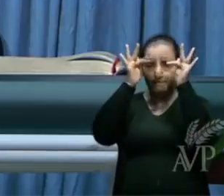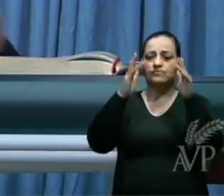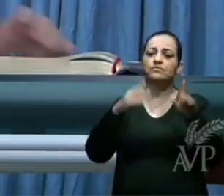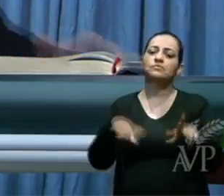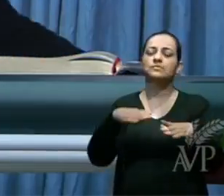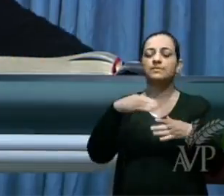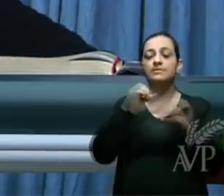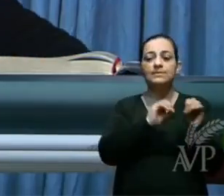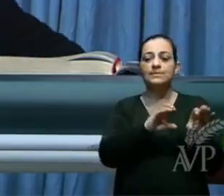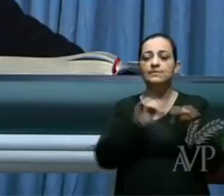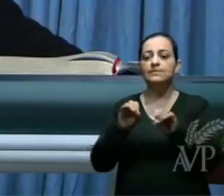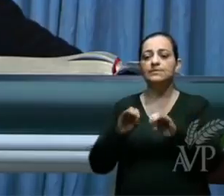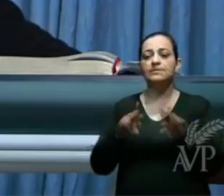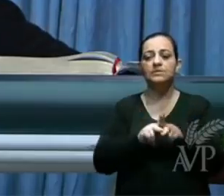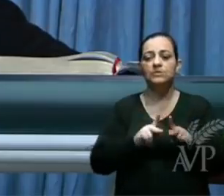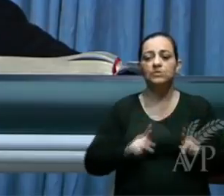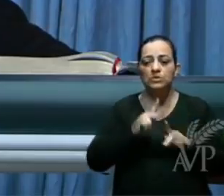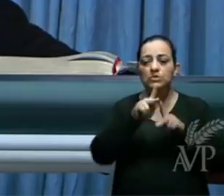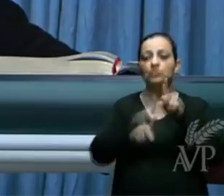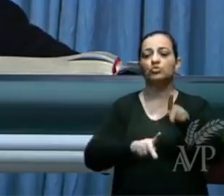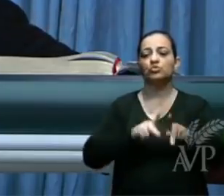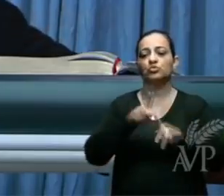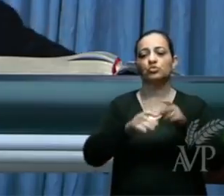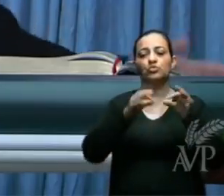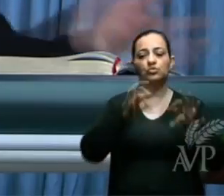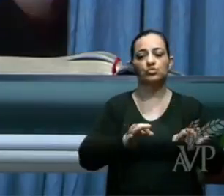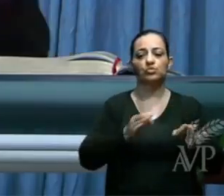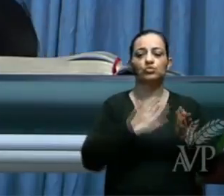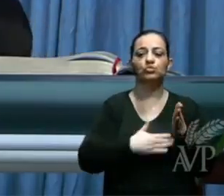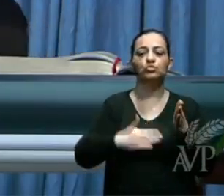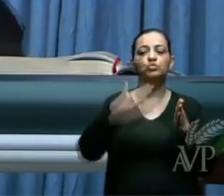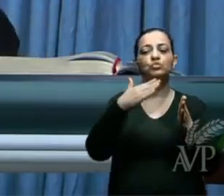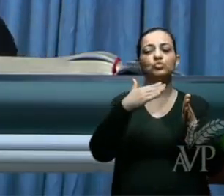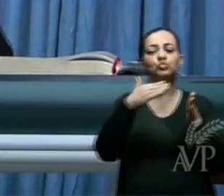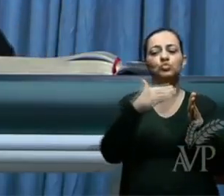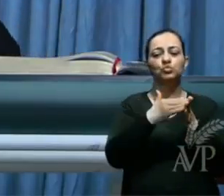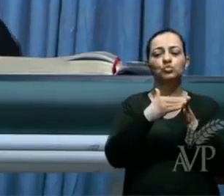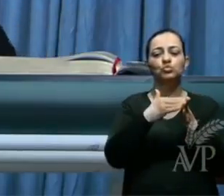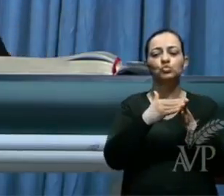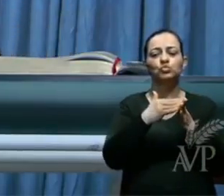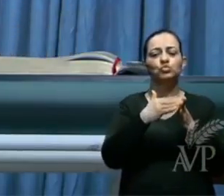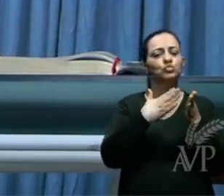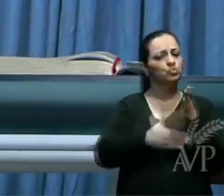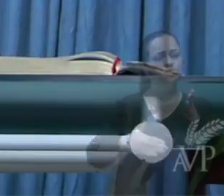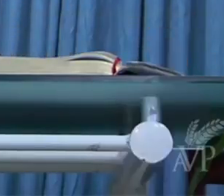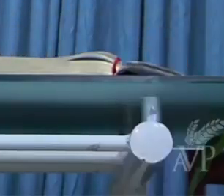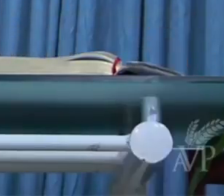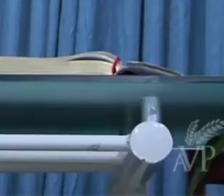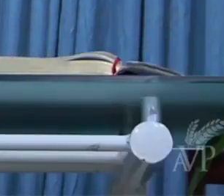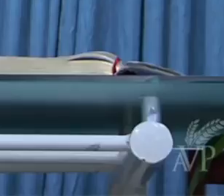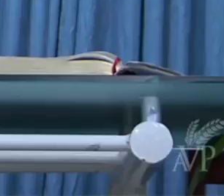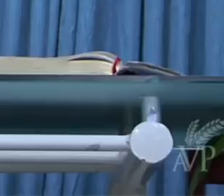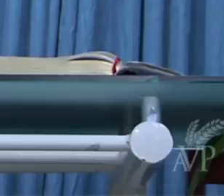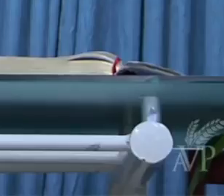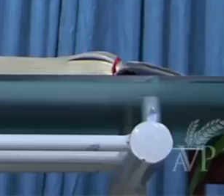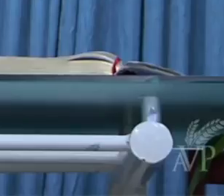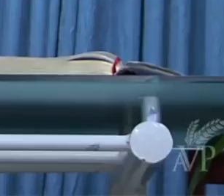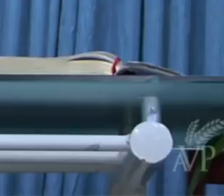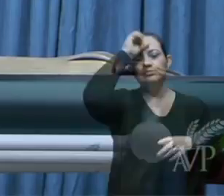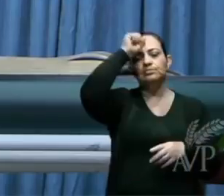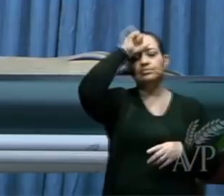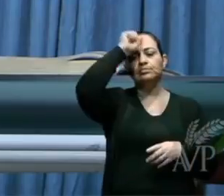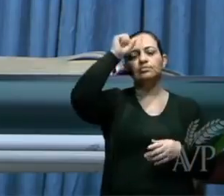estas coisas ao seu povo então tudo que nós sabemos tudo que nós queremos eu aprendi com a